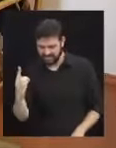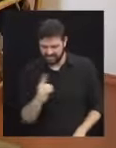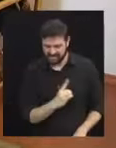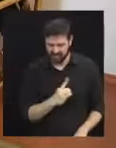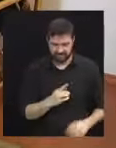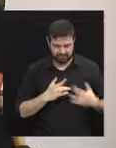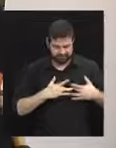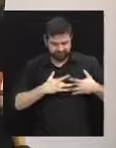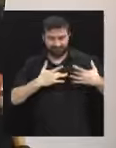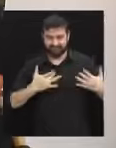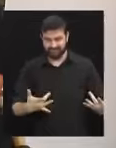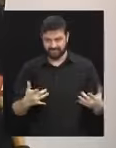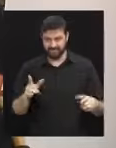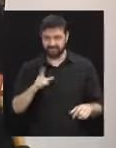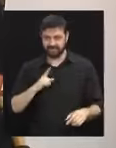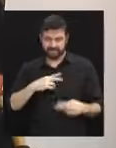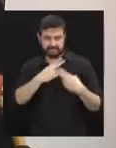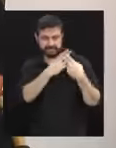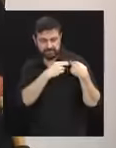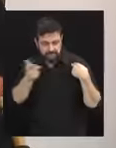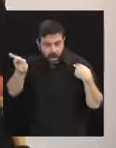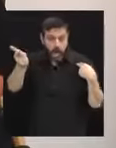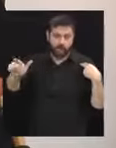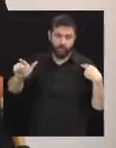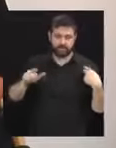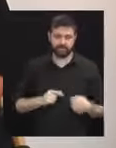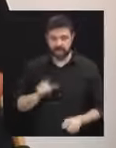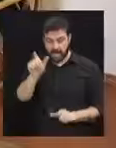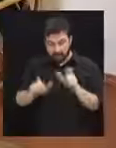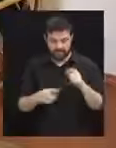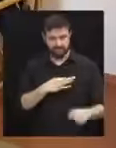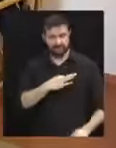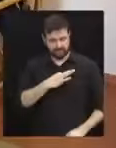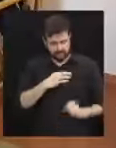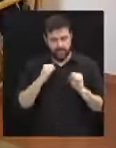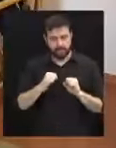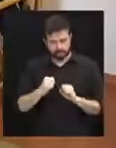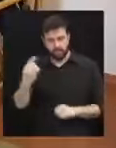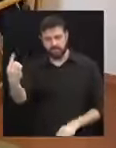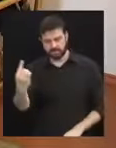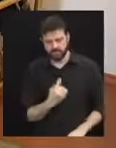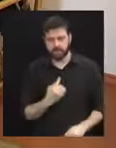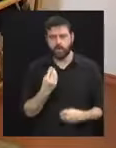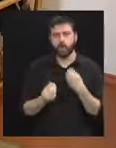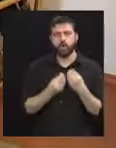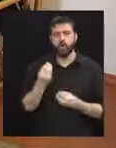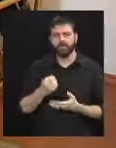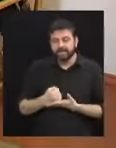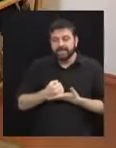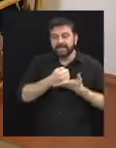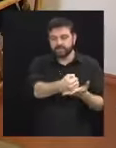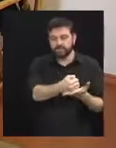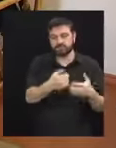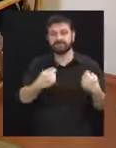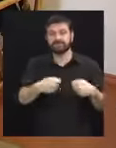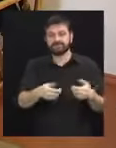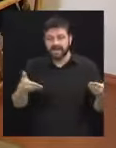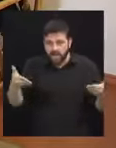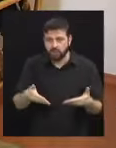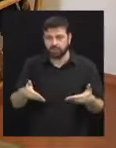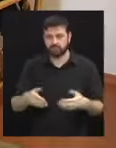se dedicar, porque existem outros compromissos, né? Mas o voluntário sempre é bem-vindo. Que tipo de outra ajuda lá é que precisa hoje? Nós precisamos